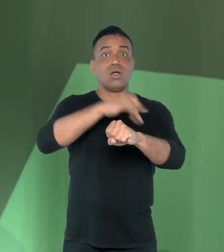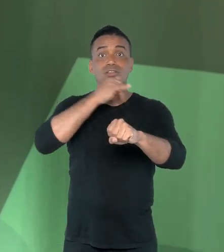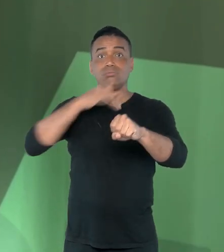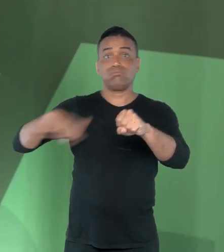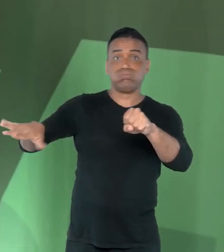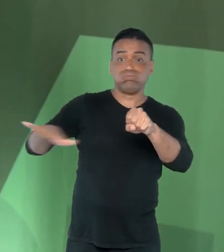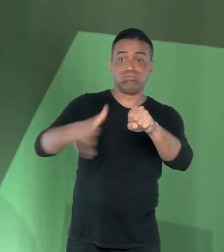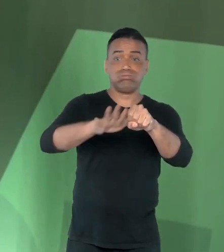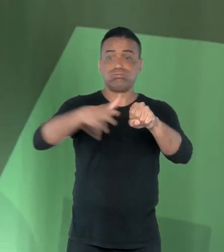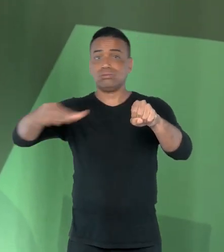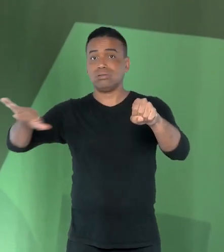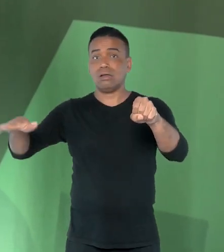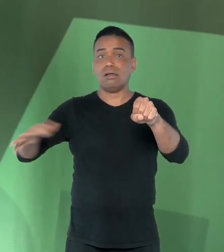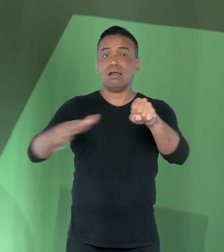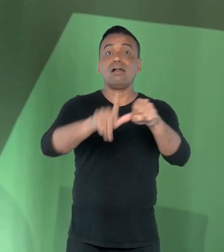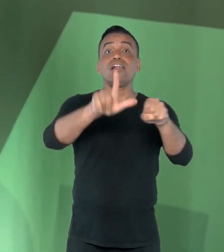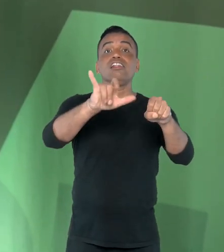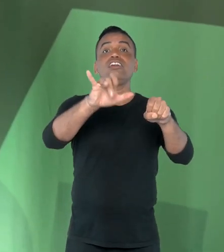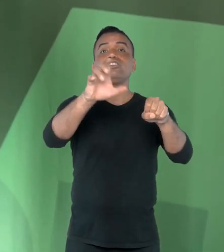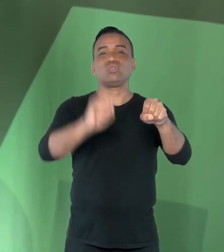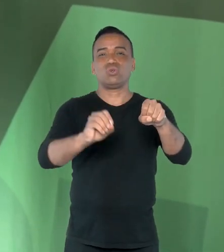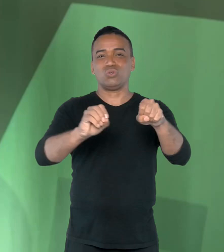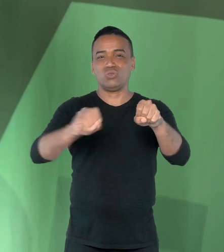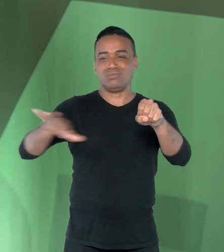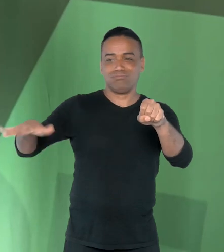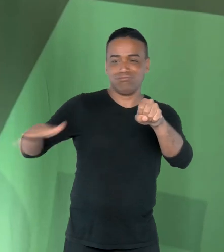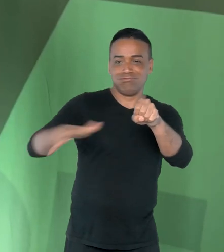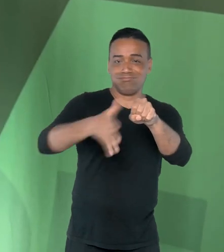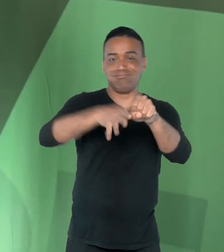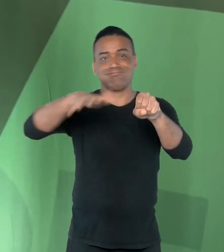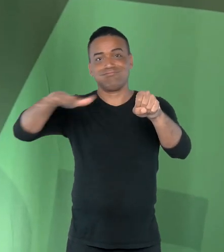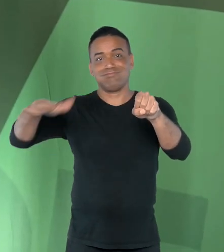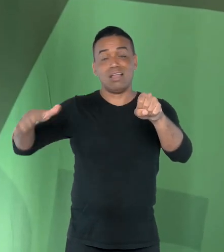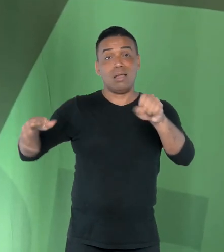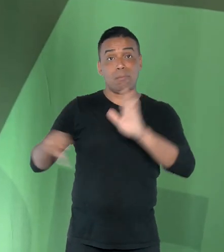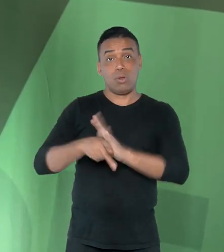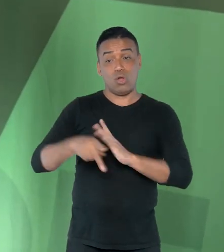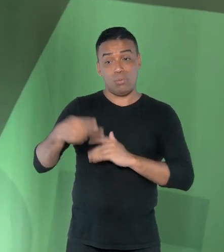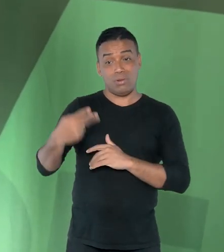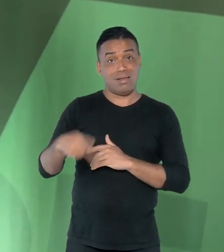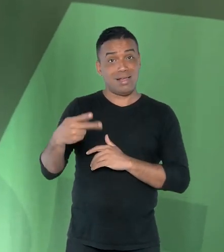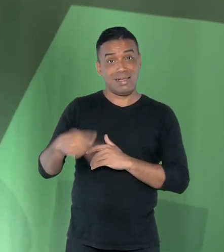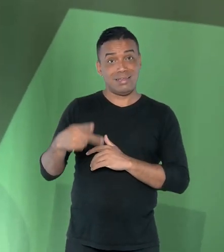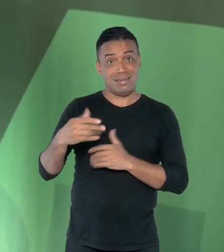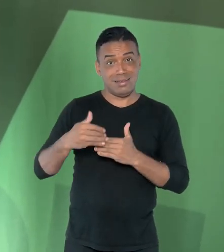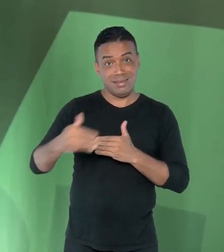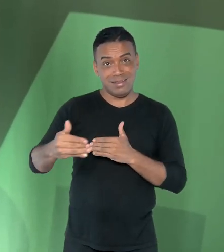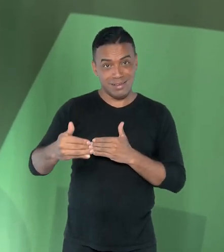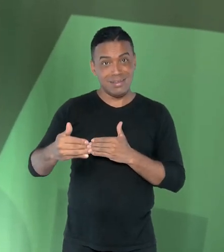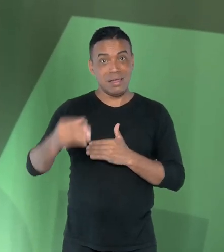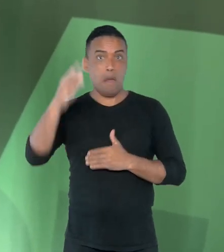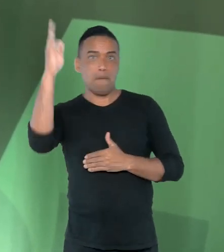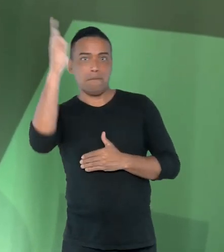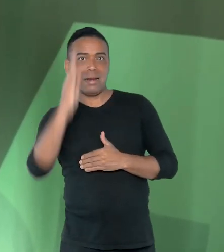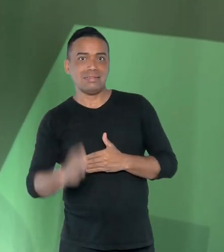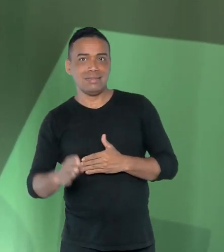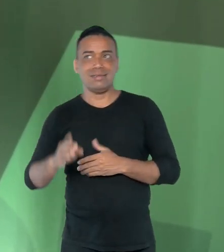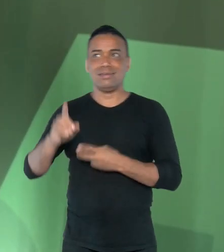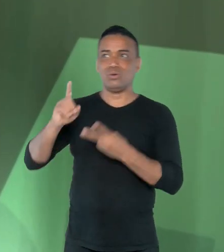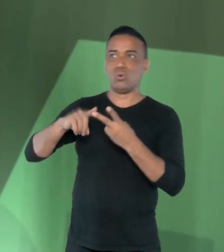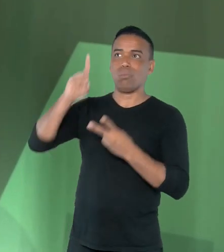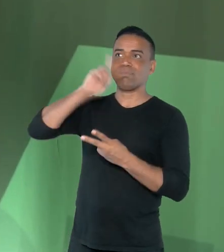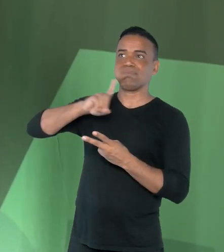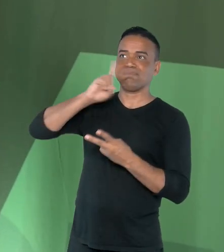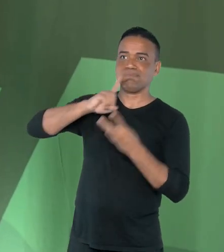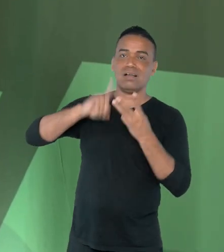ondas cheias de lixo, que muitas vezes vêm daqui, né, do Brasil, dos Estados